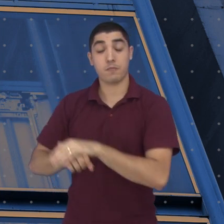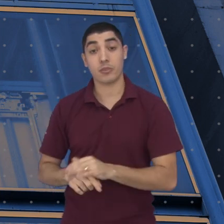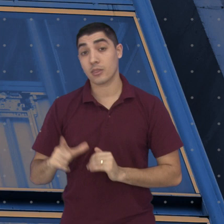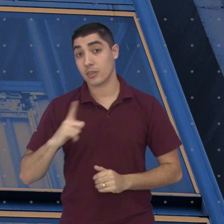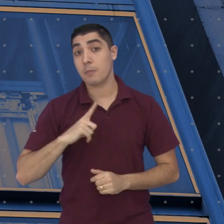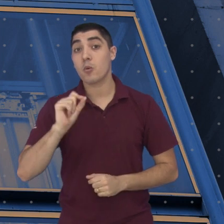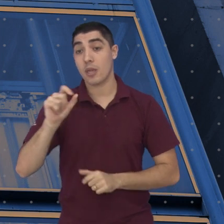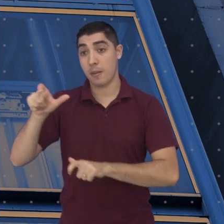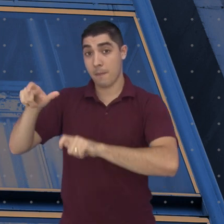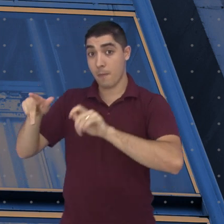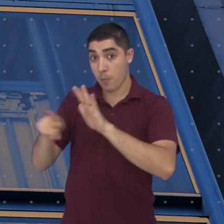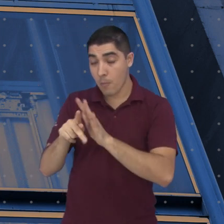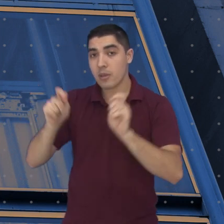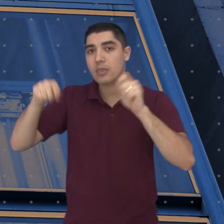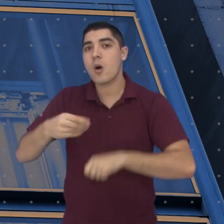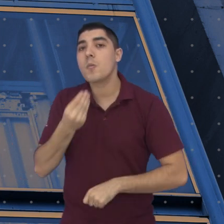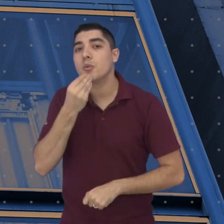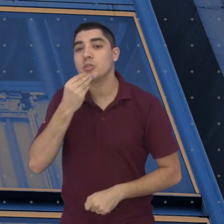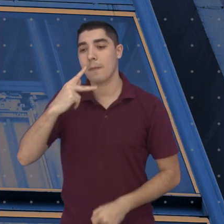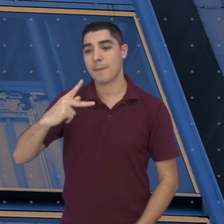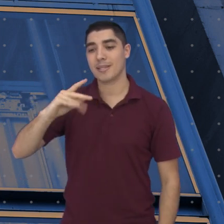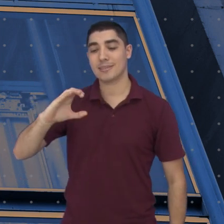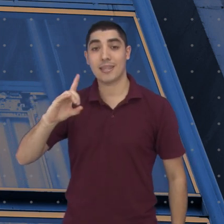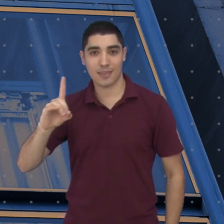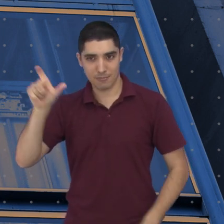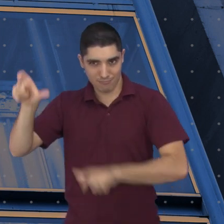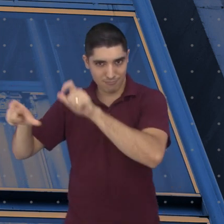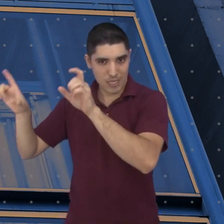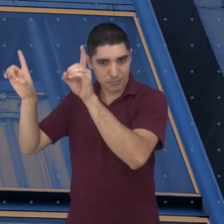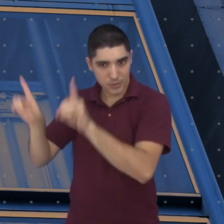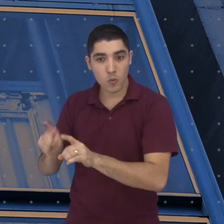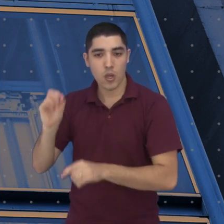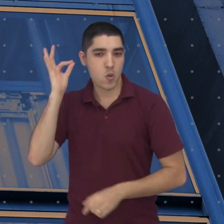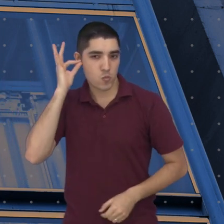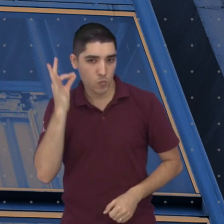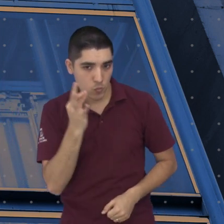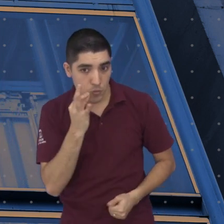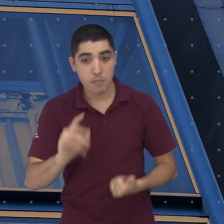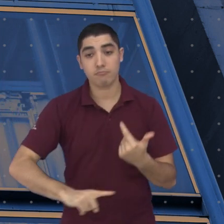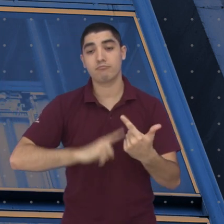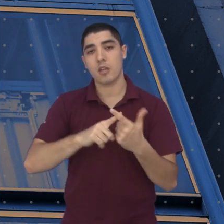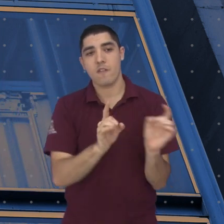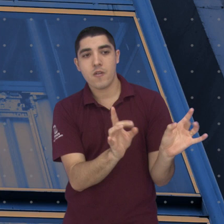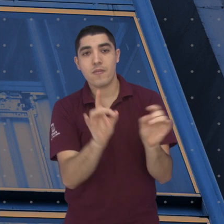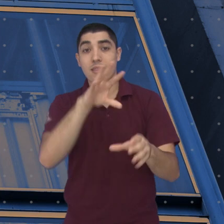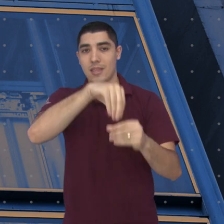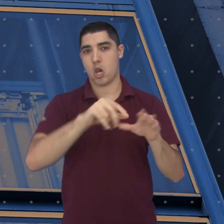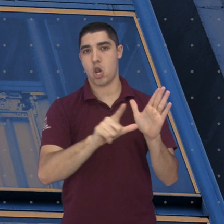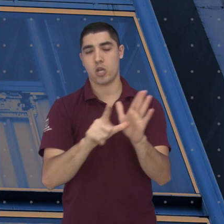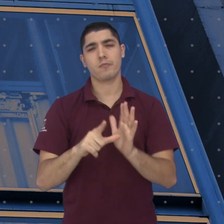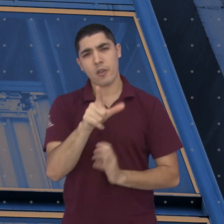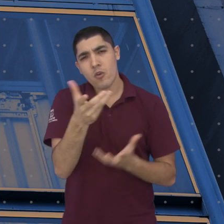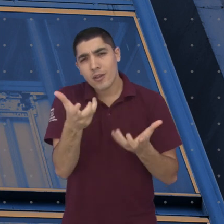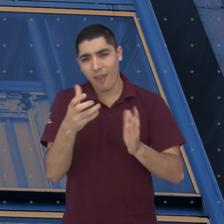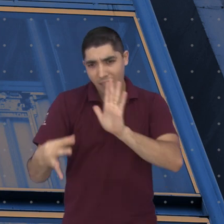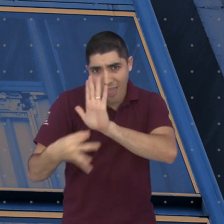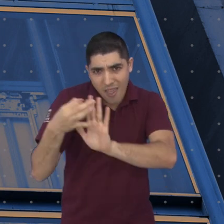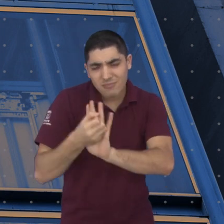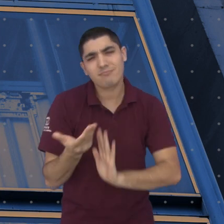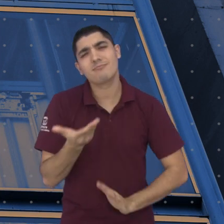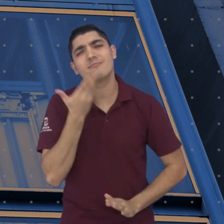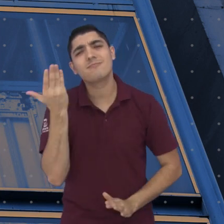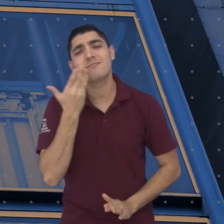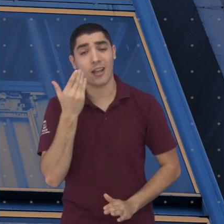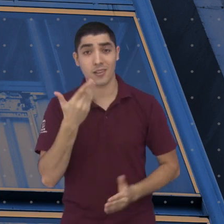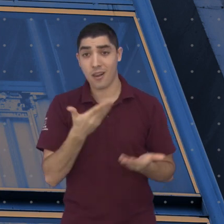Há vagas para pessoa com deficiência nos cargos de operador de telemarketing e operador de vendas em lojas para se candidatar é